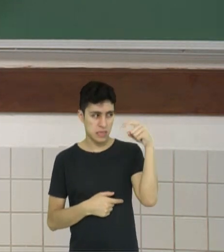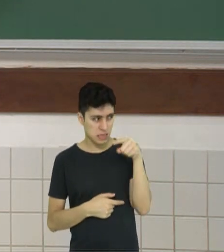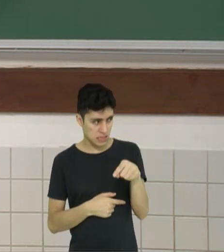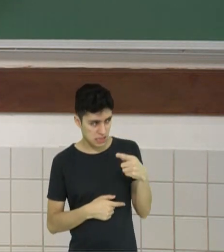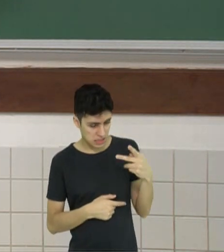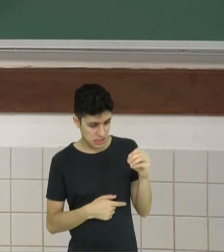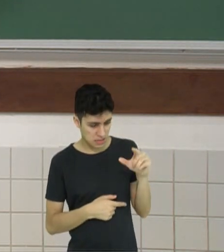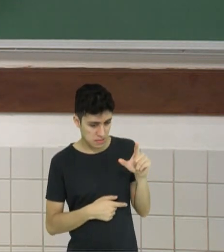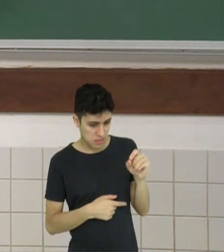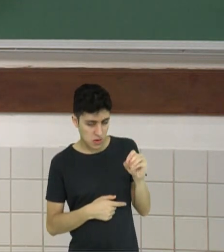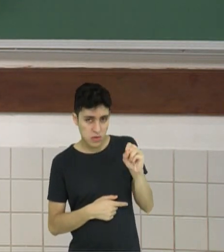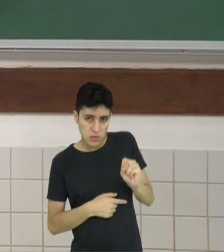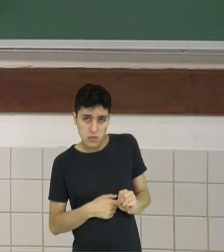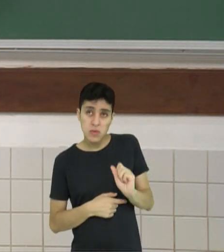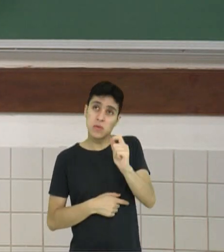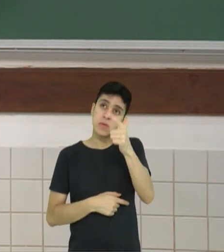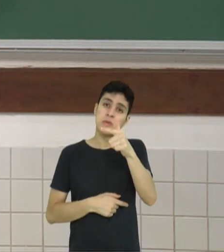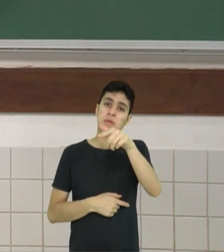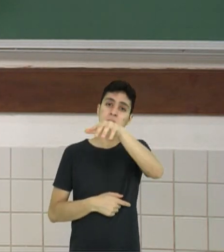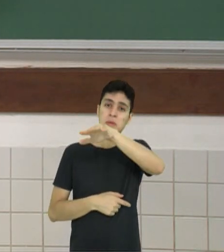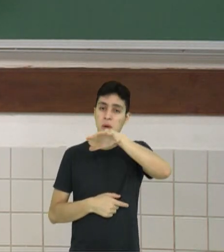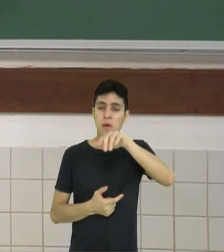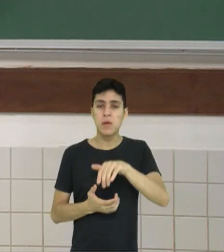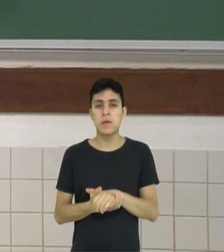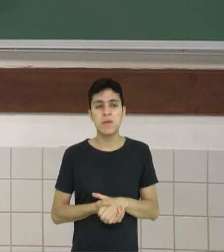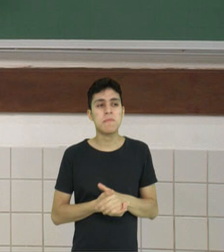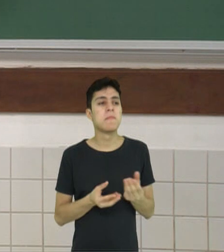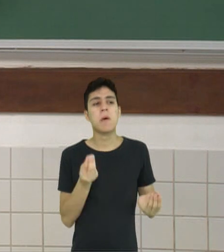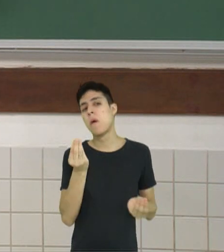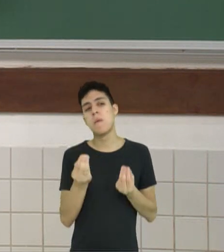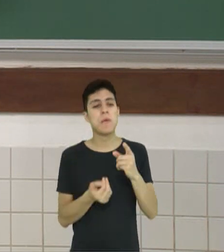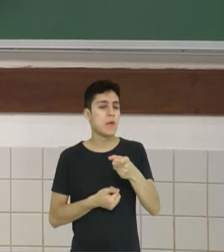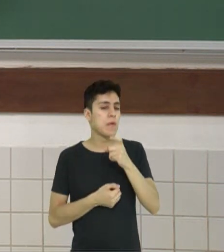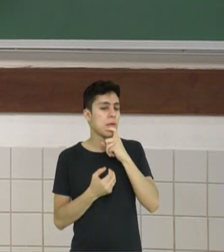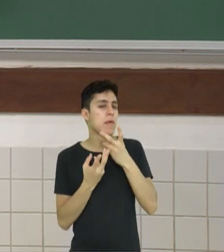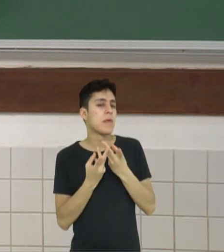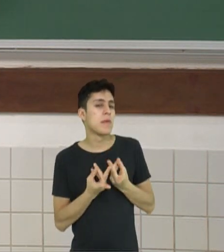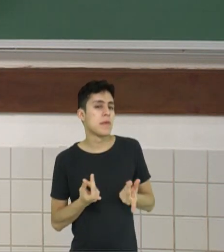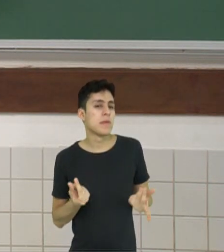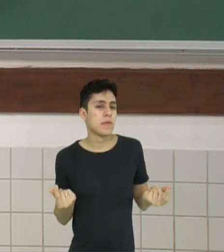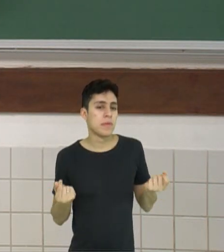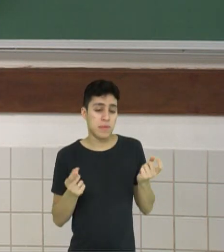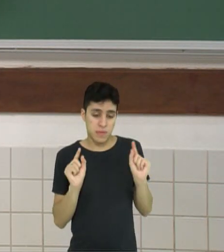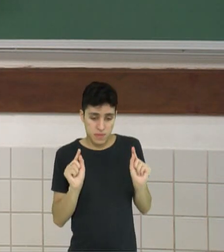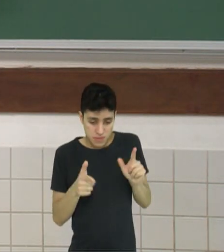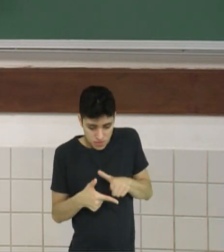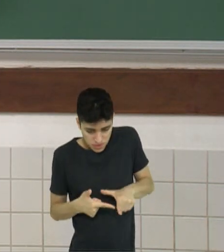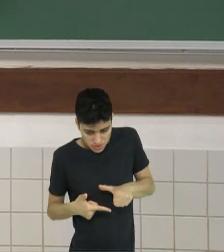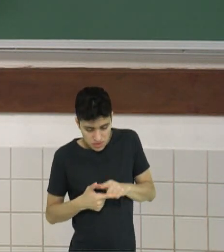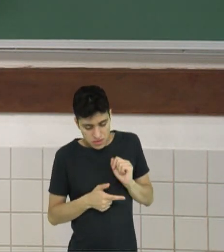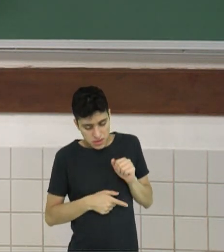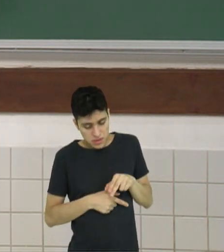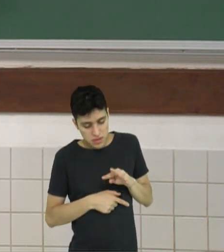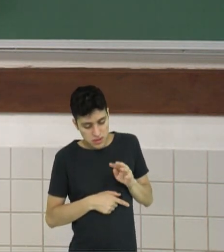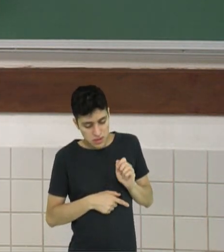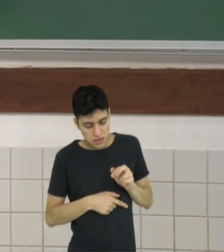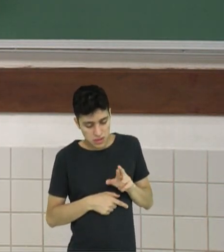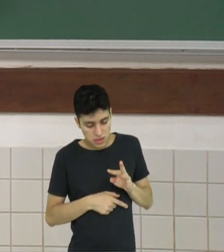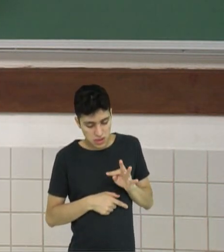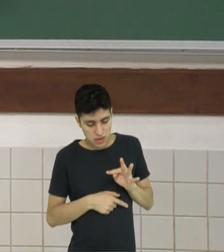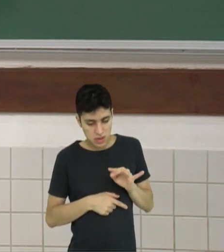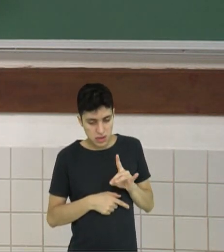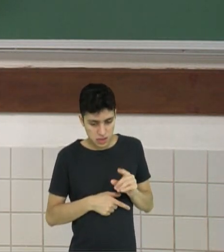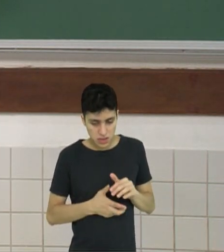do que no Polo Norte, né? O derretimento das geleiras, que vem acontecendo, causando problemas na Antártida, que apesar de não ter